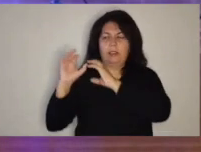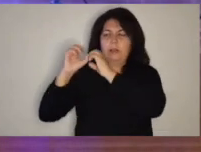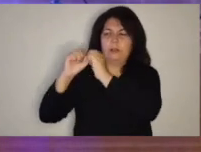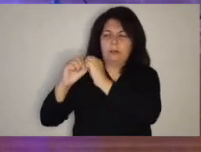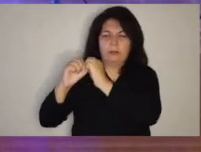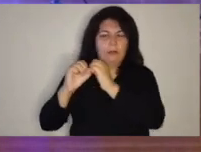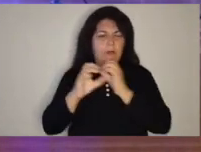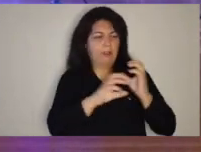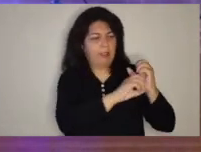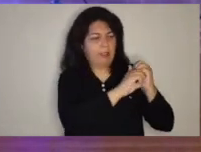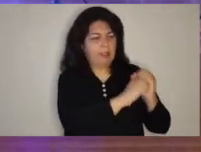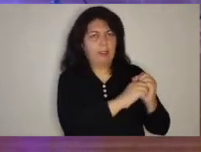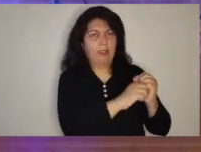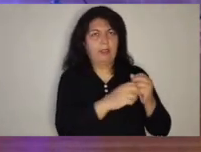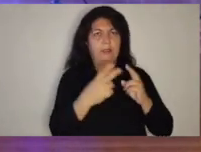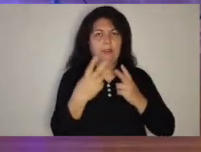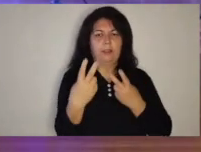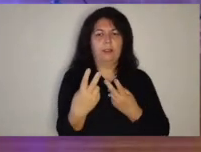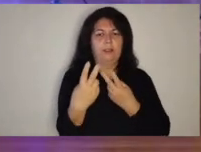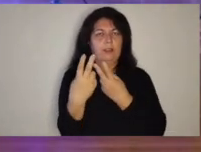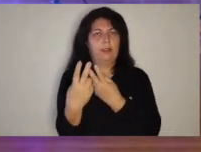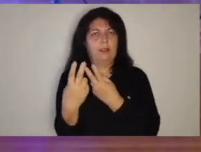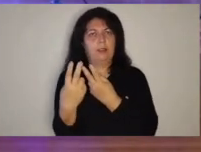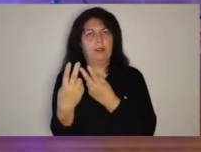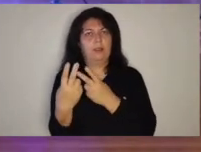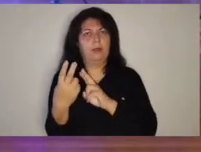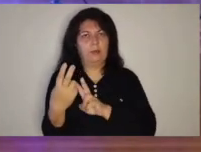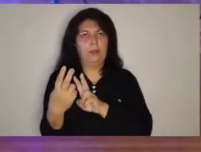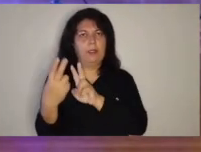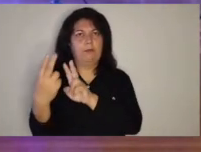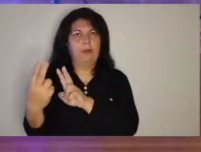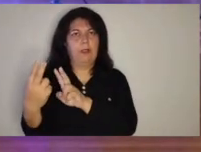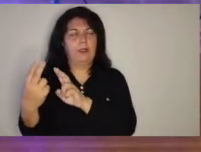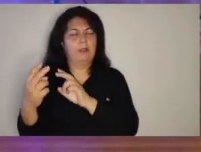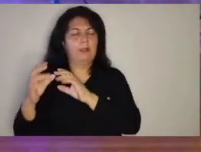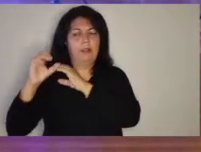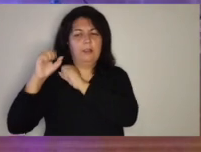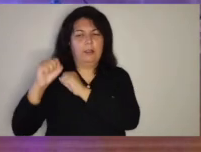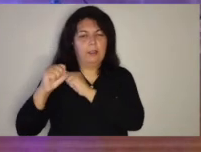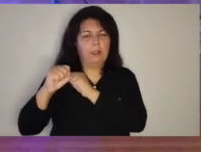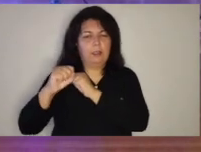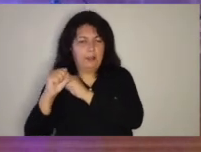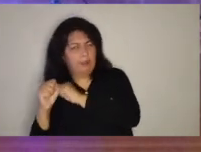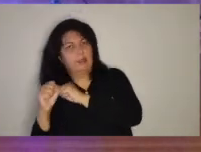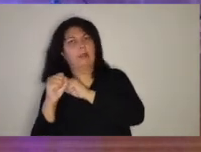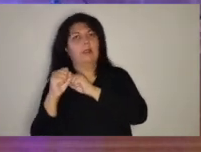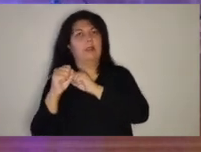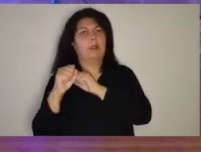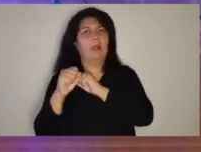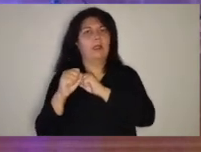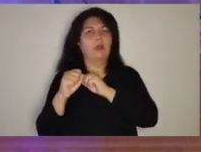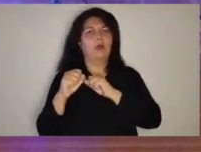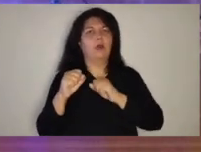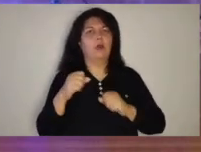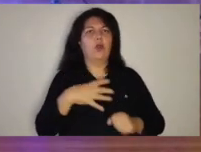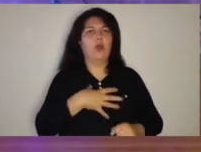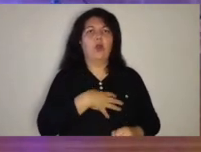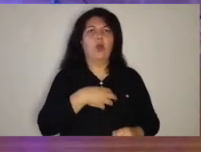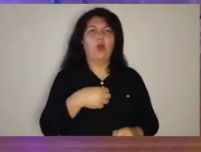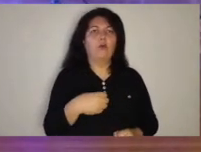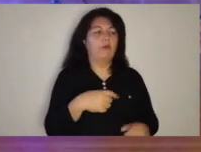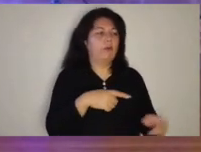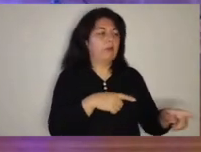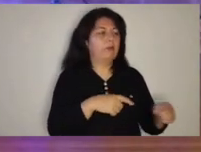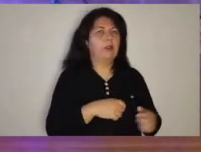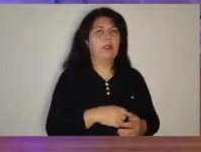com Uzá? Morreu na hora. Irmãos, Uzá cresceu vendo a arca ali. A arca